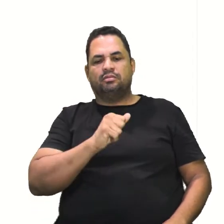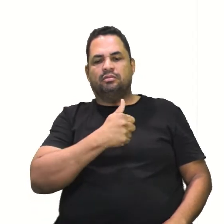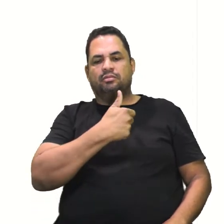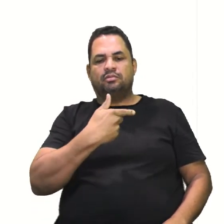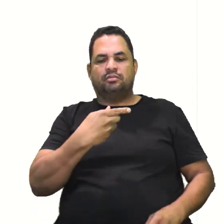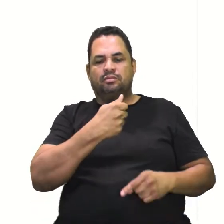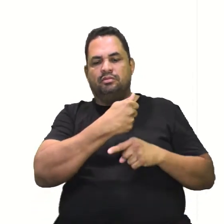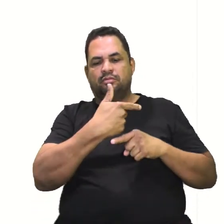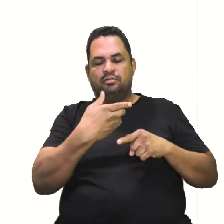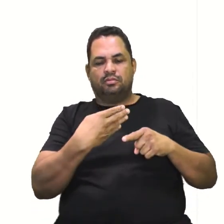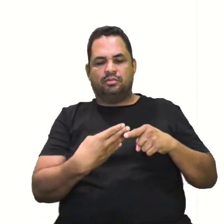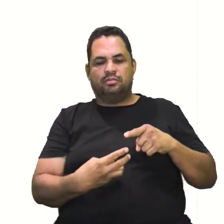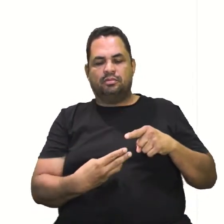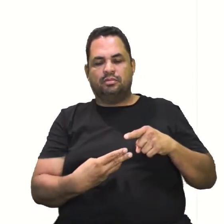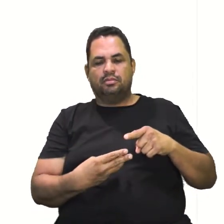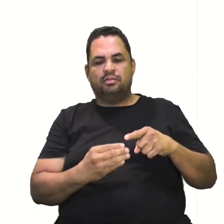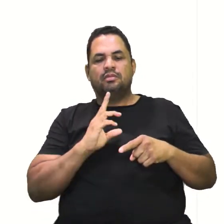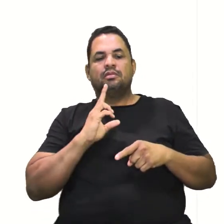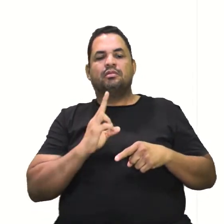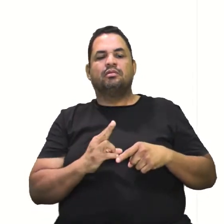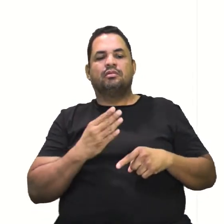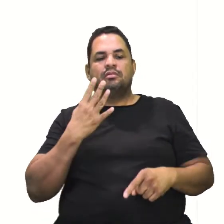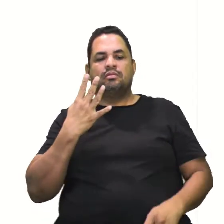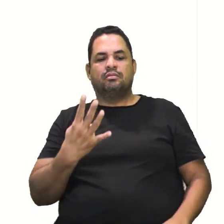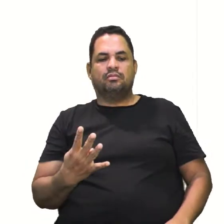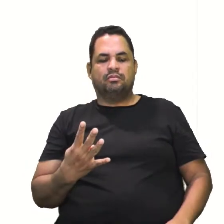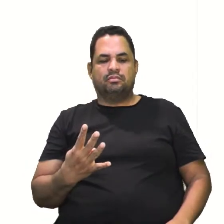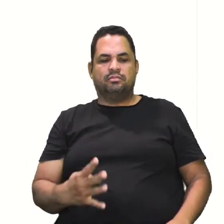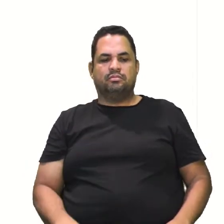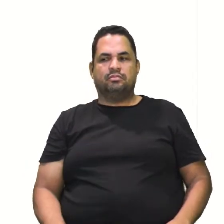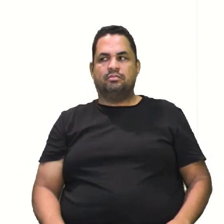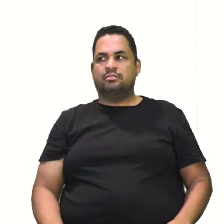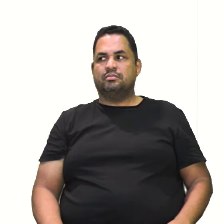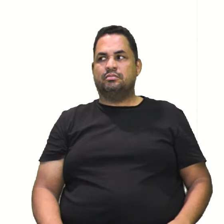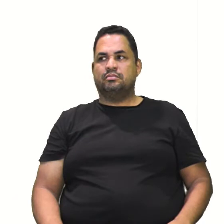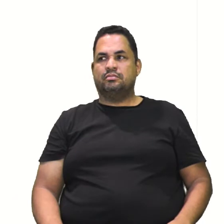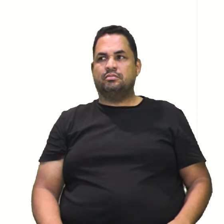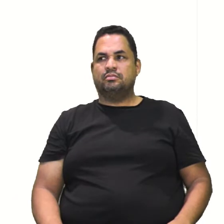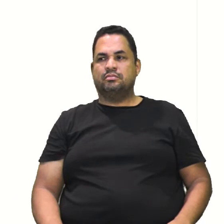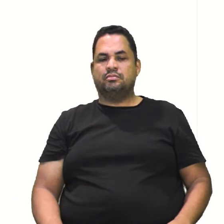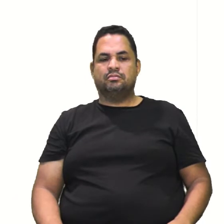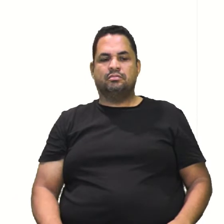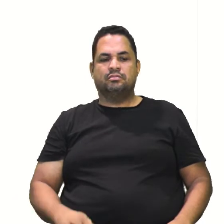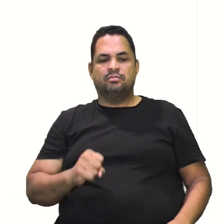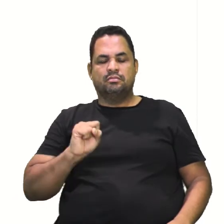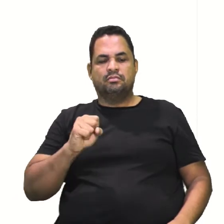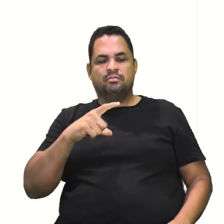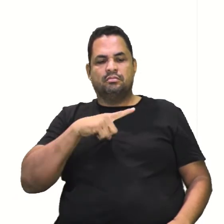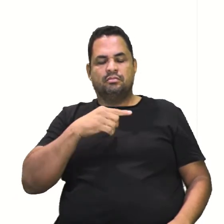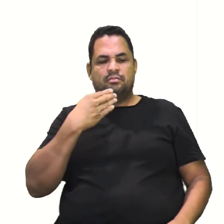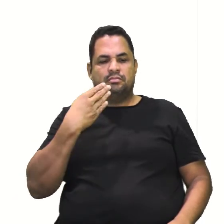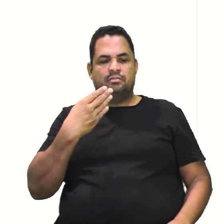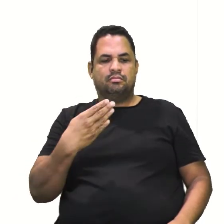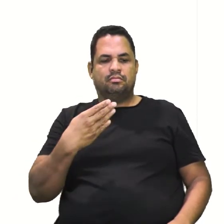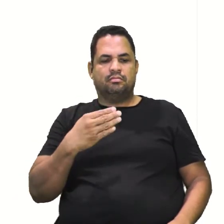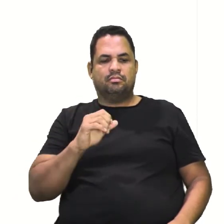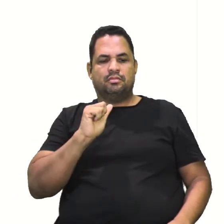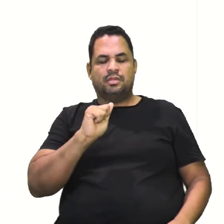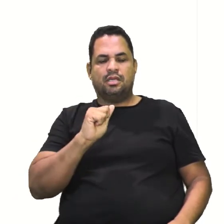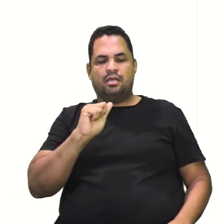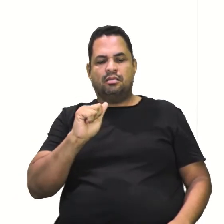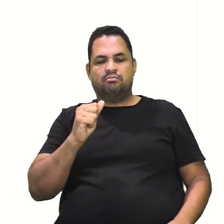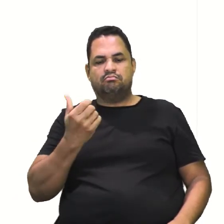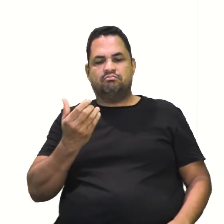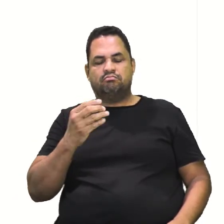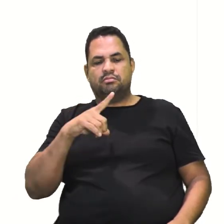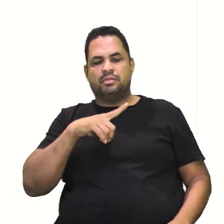vai ser 12 dividido por 3. Quanto que é o meu A? 4. 4. Se eu tenho o A, eu tenho o C, eu